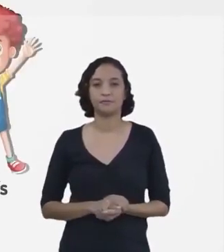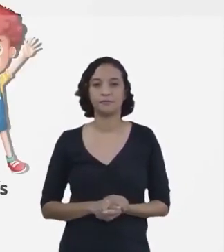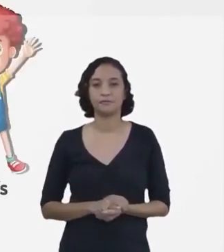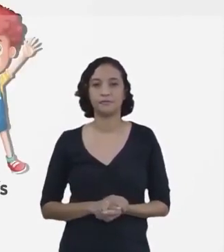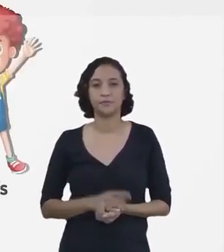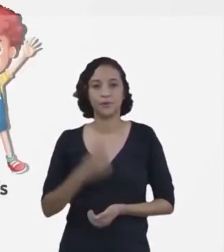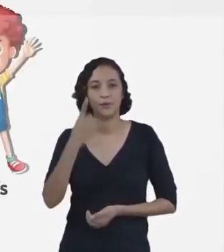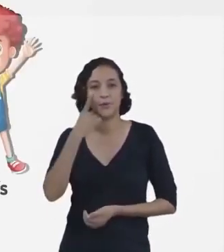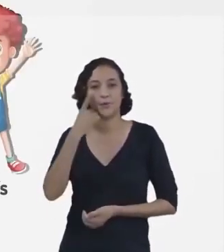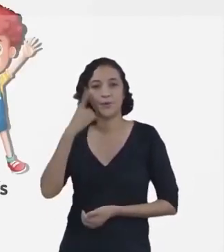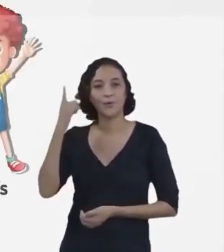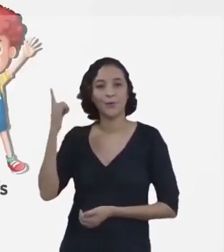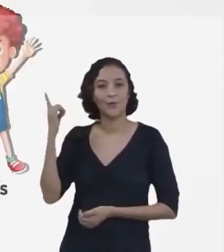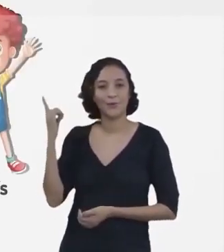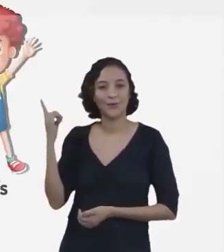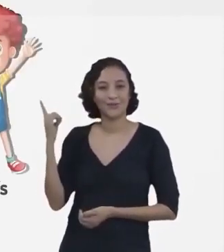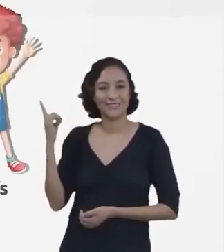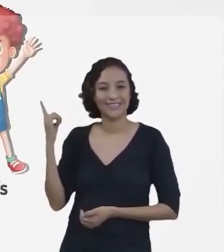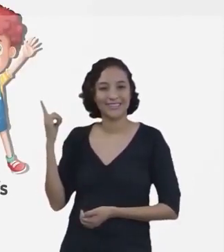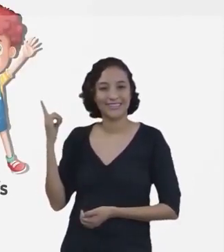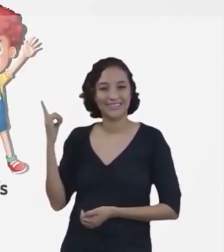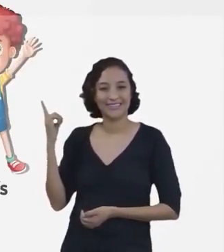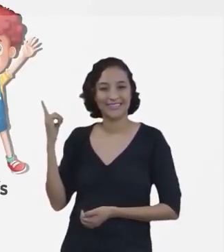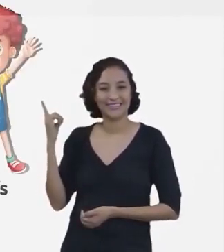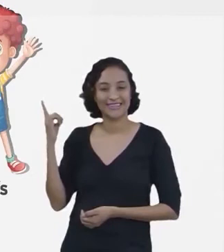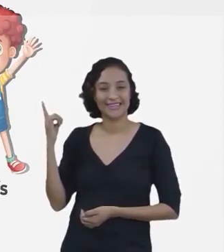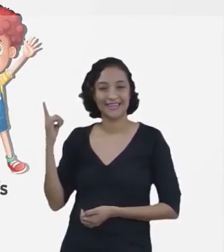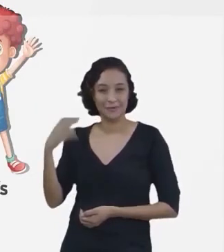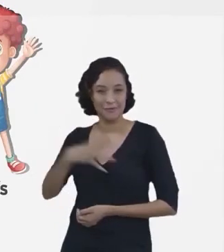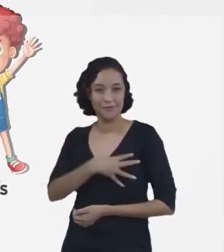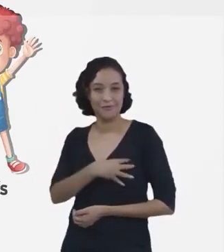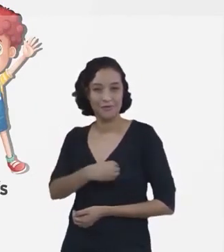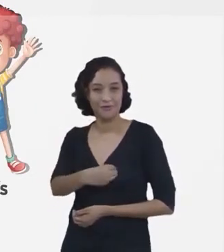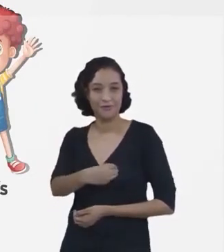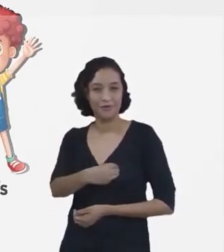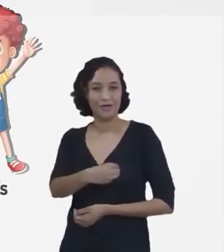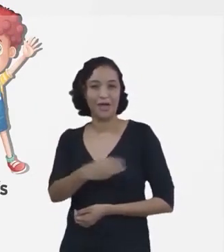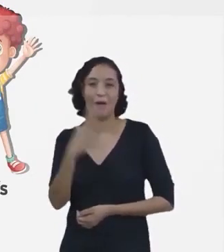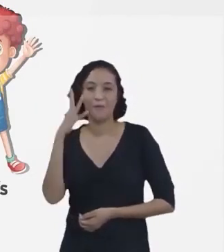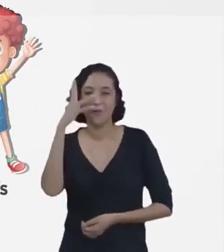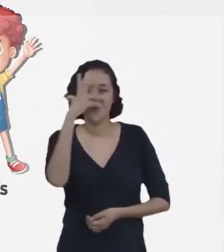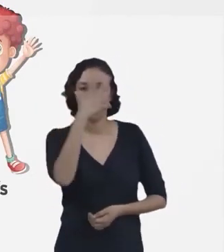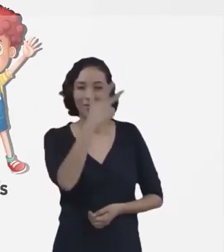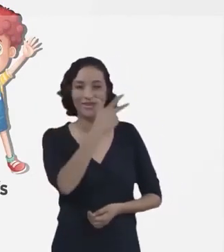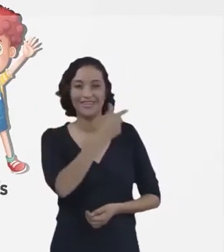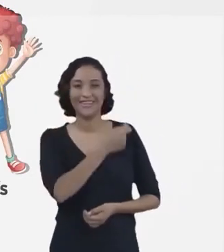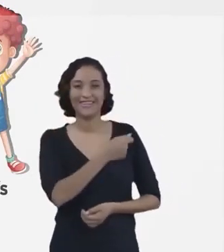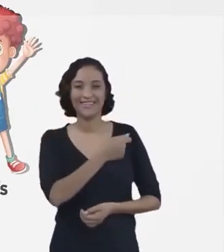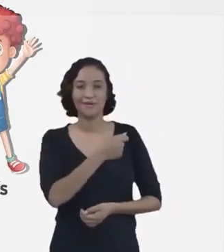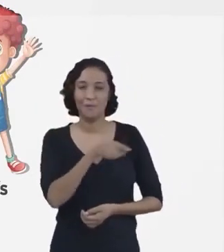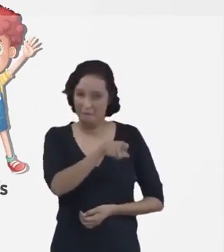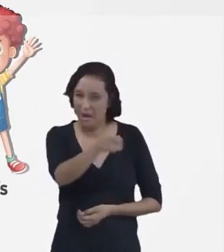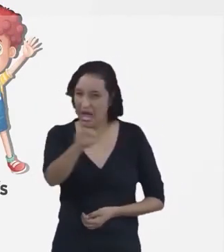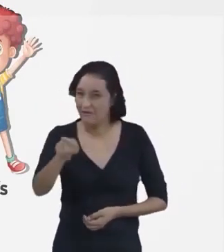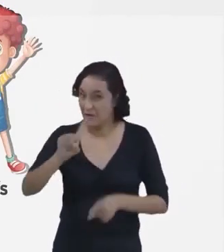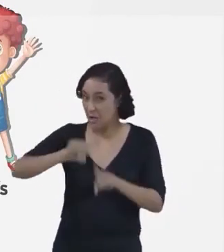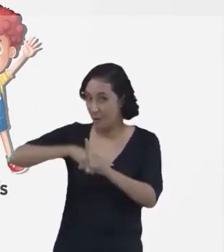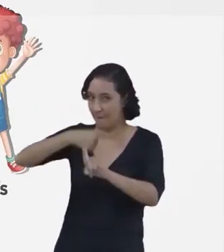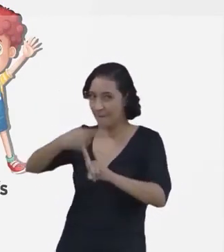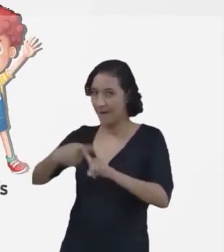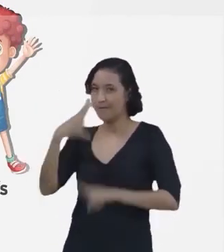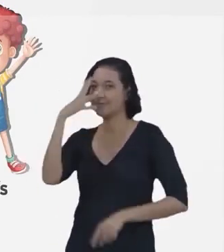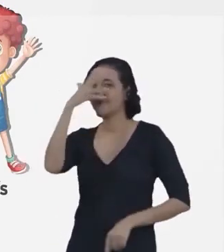Então, nós vamos observar os meninos. Os meninos, olha como eles são bonitos, mas eu sei que vocês são mais bonitos que